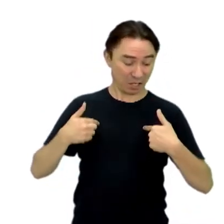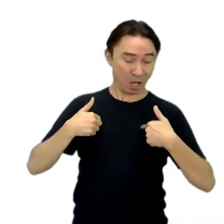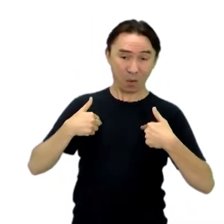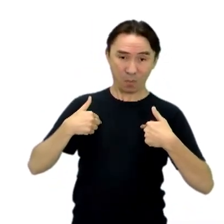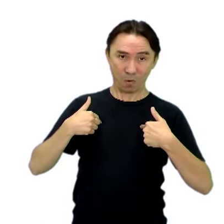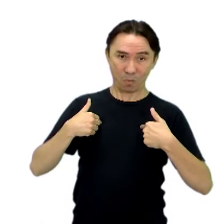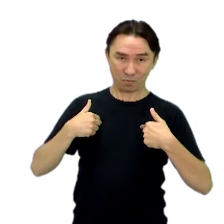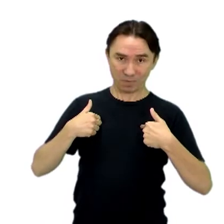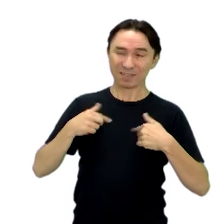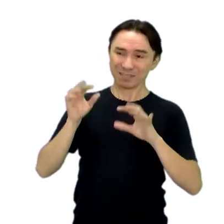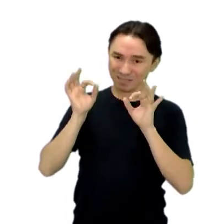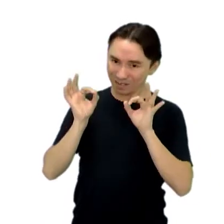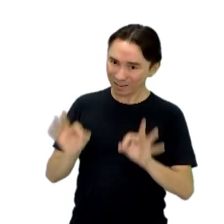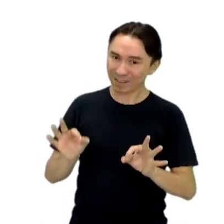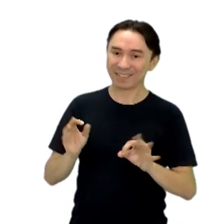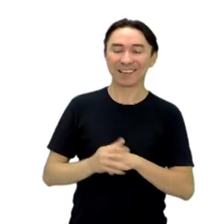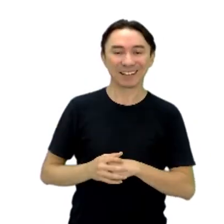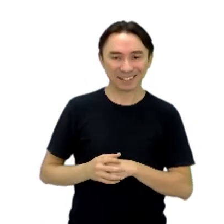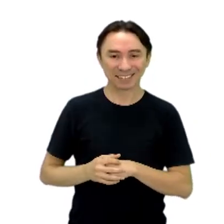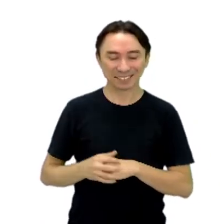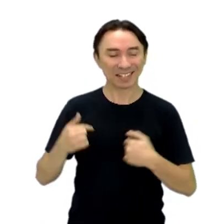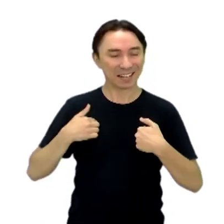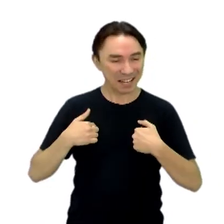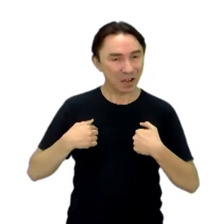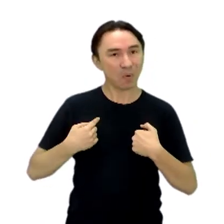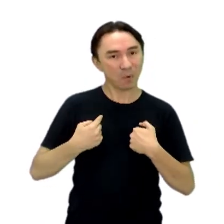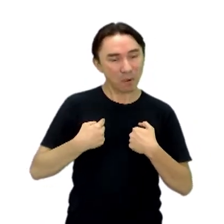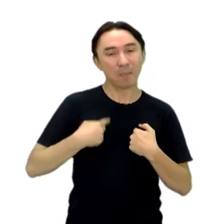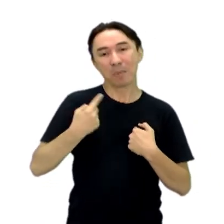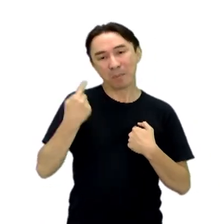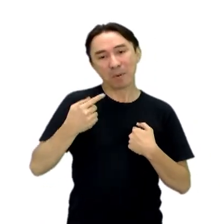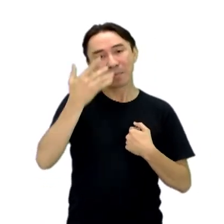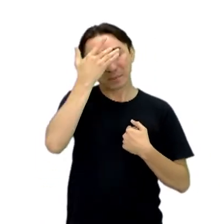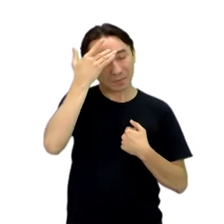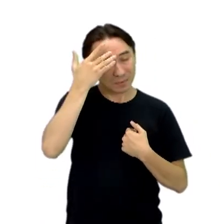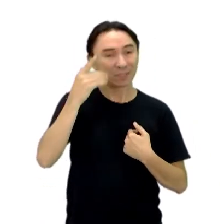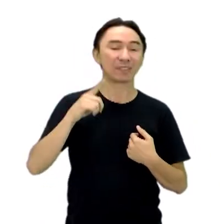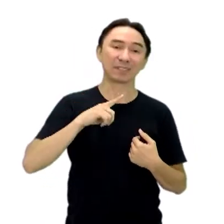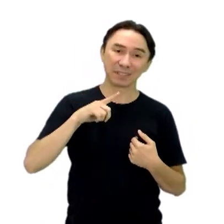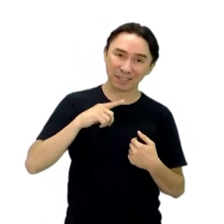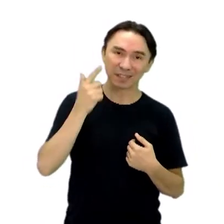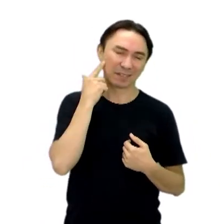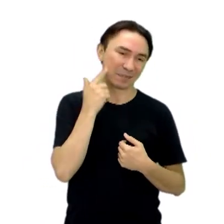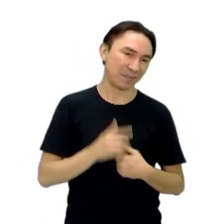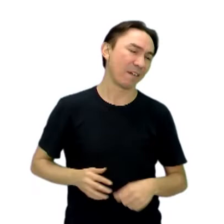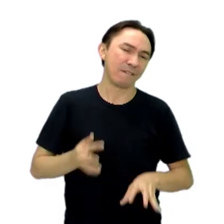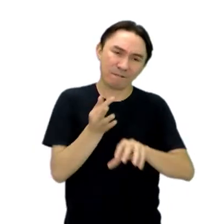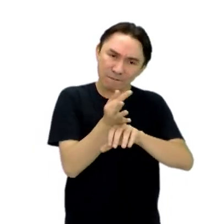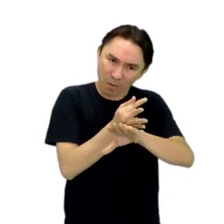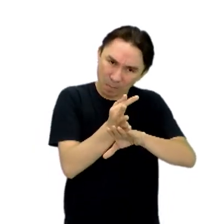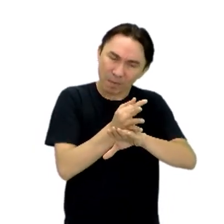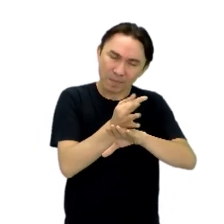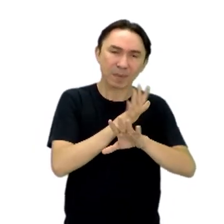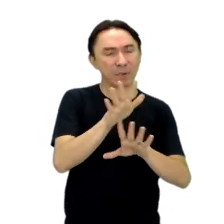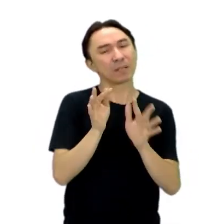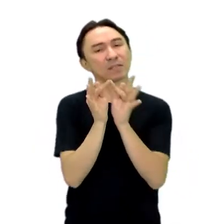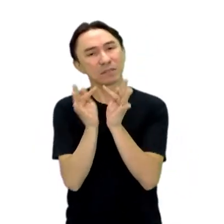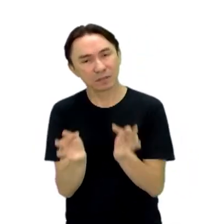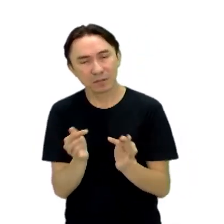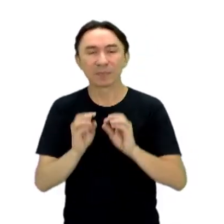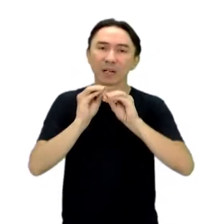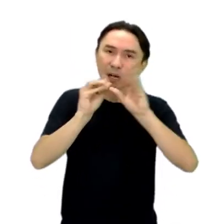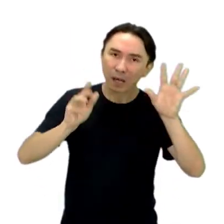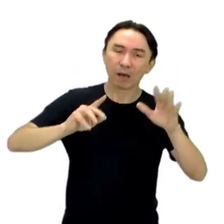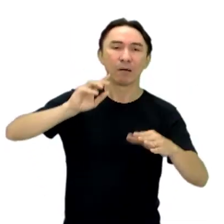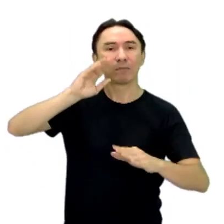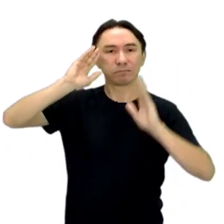texto. Se continuarmos a leitura, veremos que ele usa uma linguagem formal, mais simples, clara e objetiva. Ele explica o funcionamento